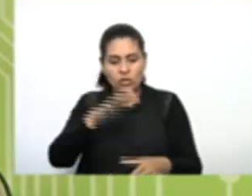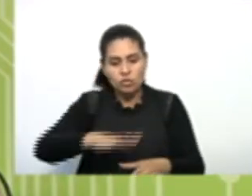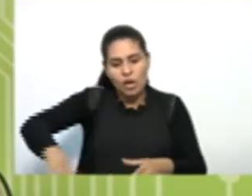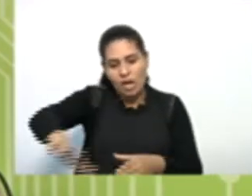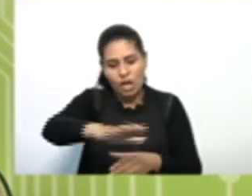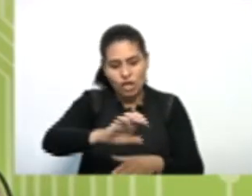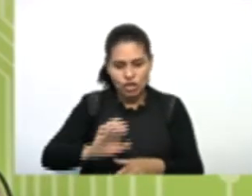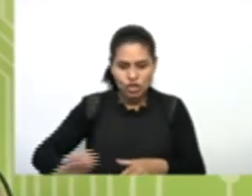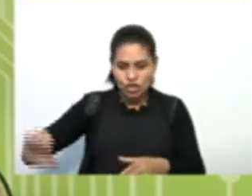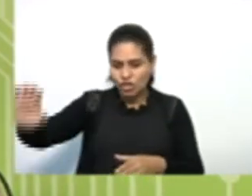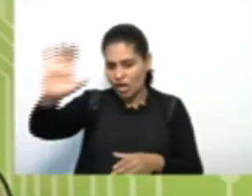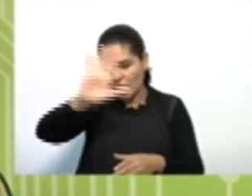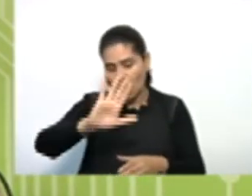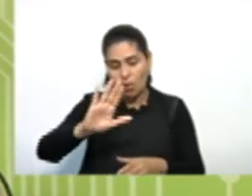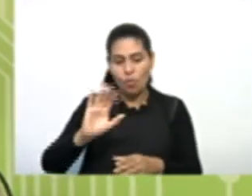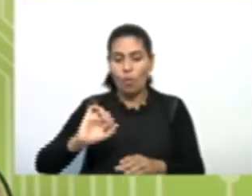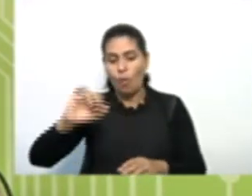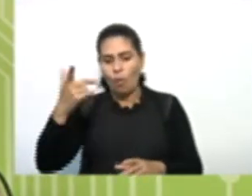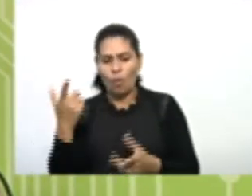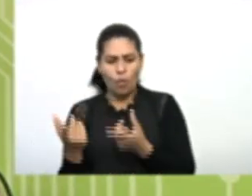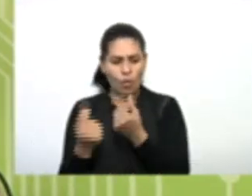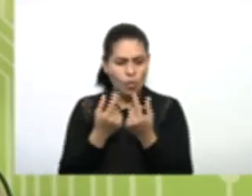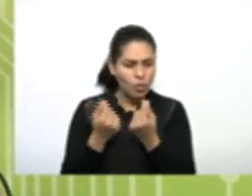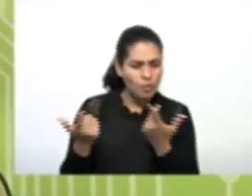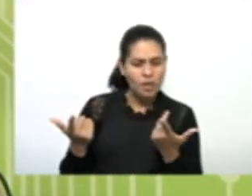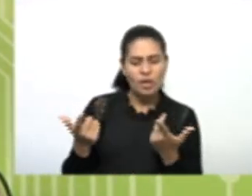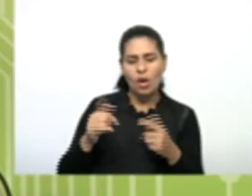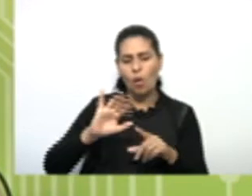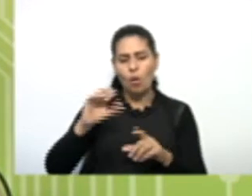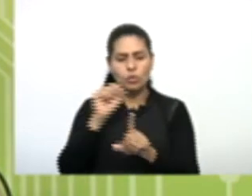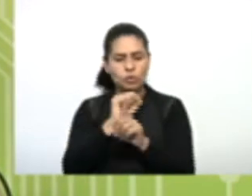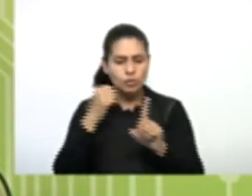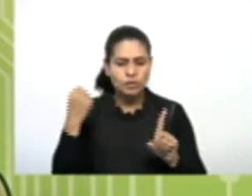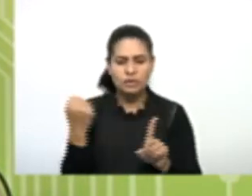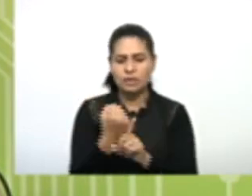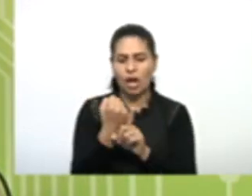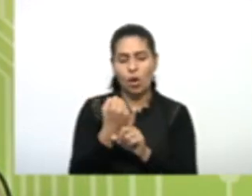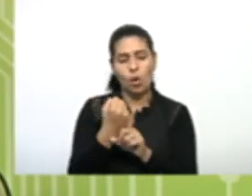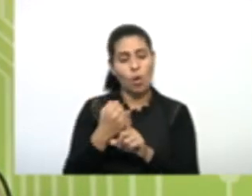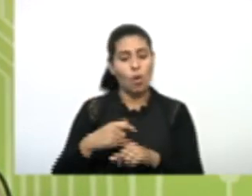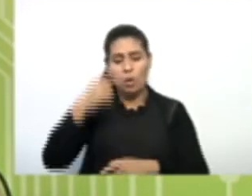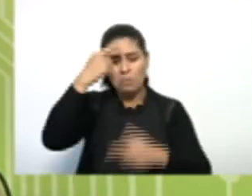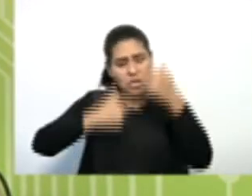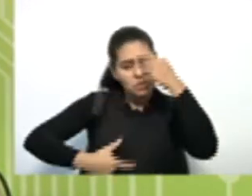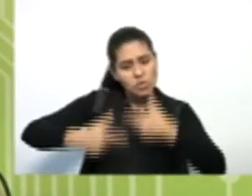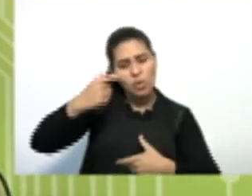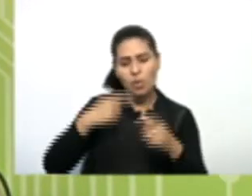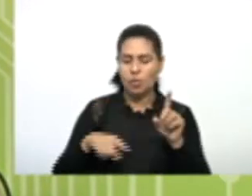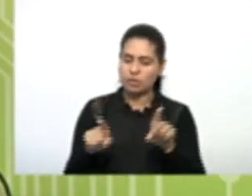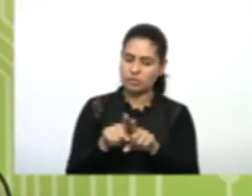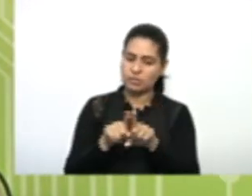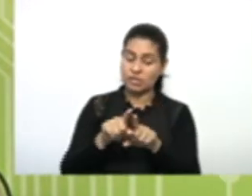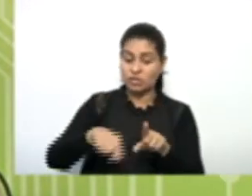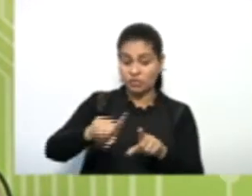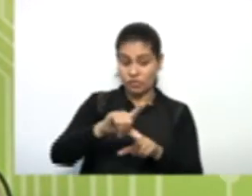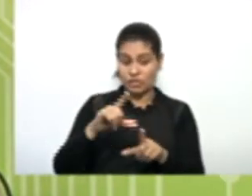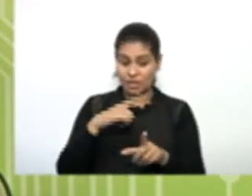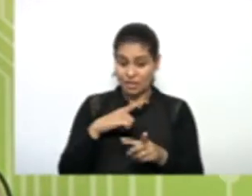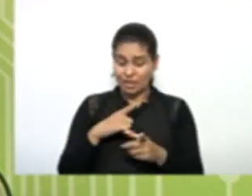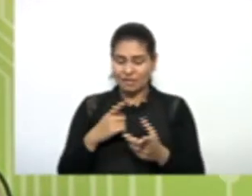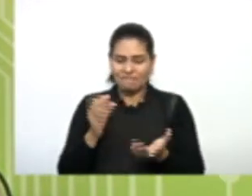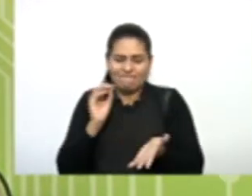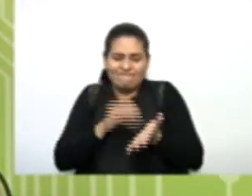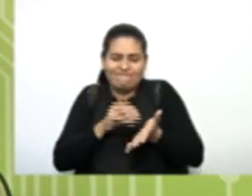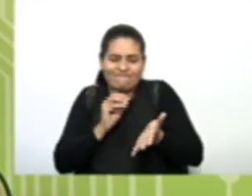região, melhorar um aspecto econômico, um aspecto social, um aspecto humano. Por exemplo, se você tem uma